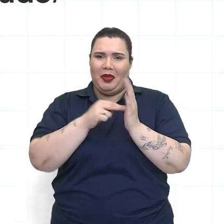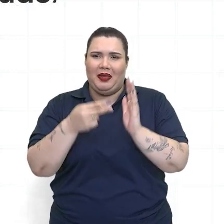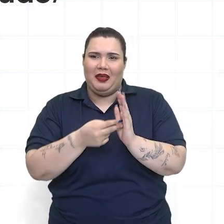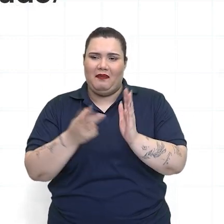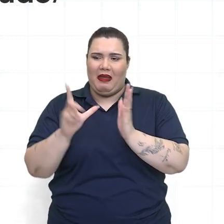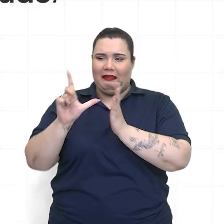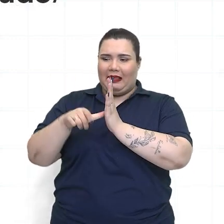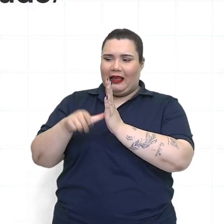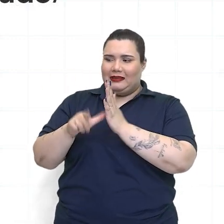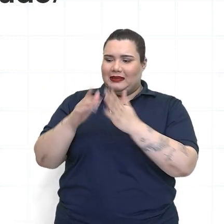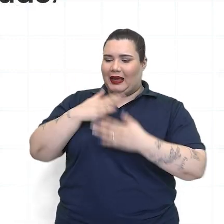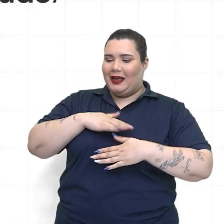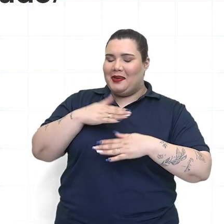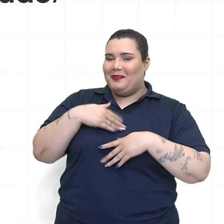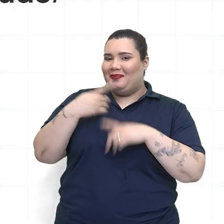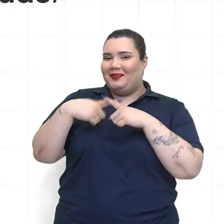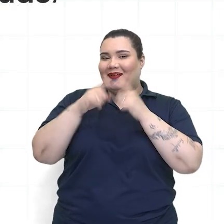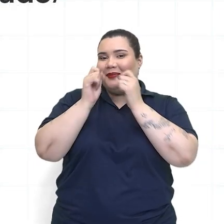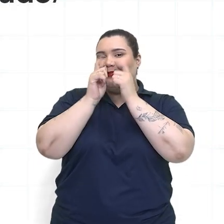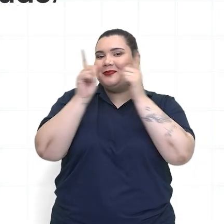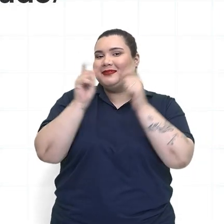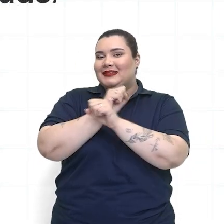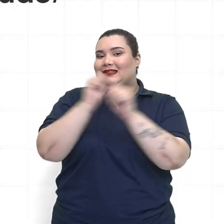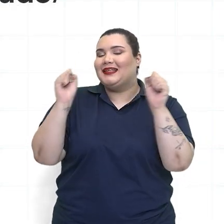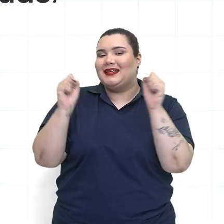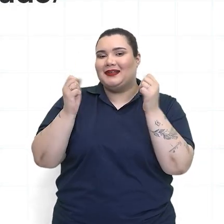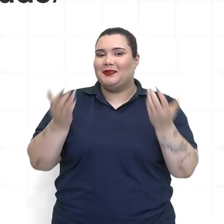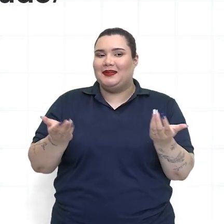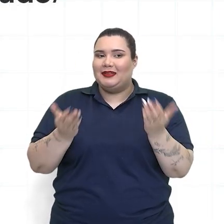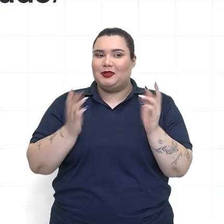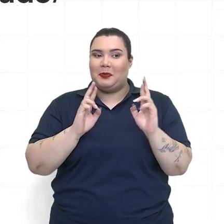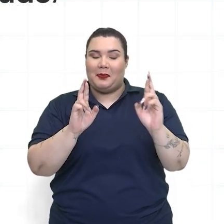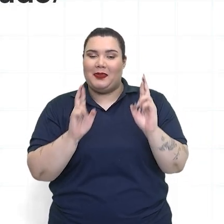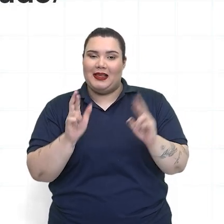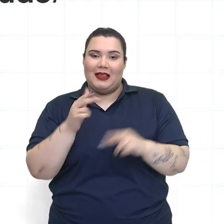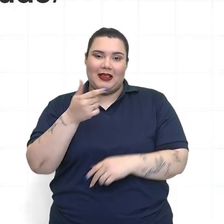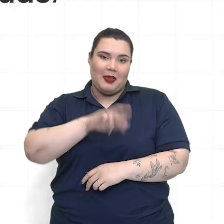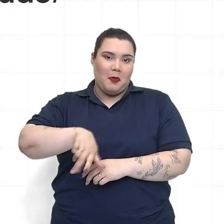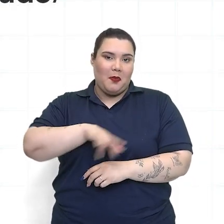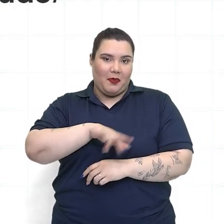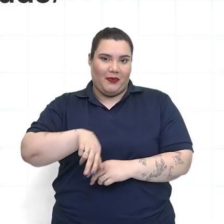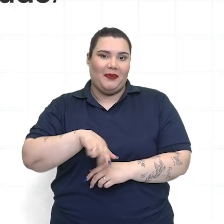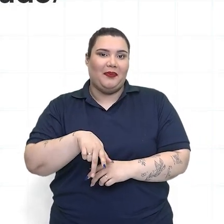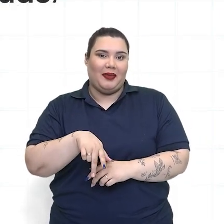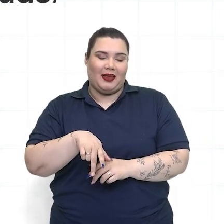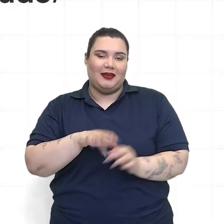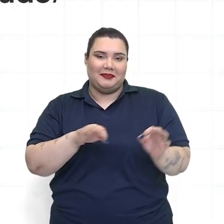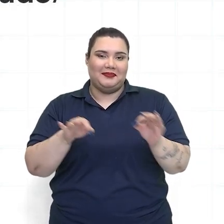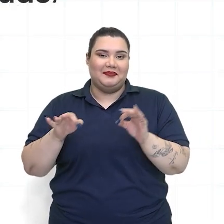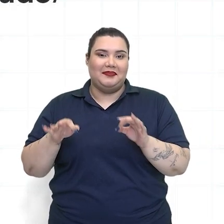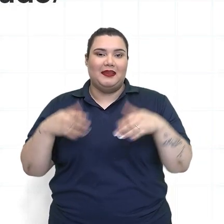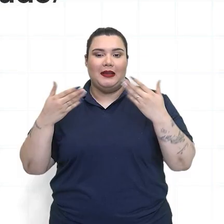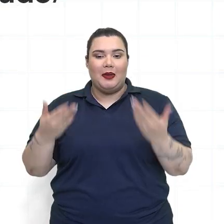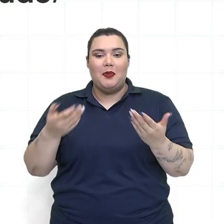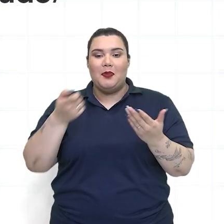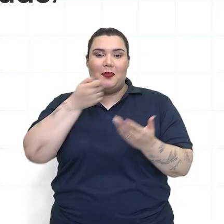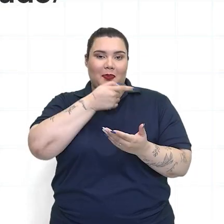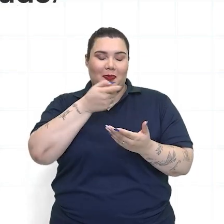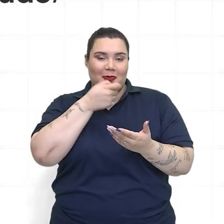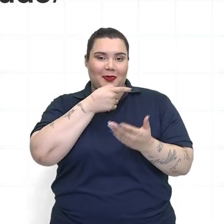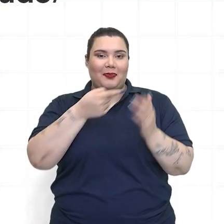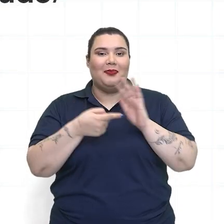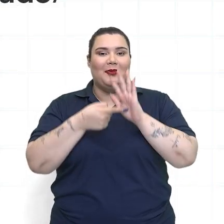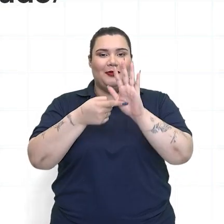se ele acordou tão cedo, né? Não é o que se espera. Então, por isso que o humor, ele é gerado